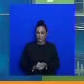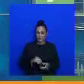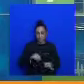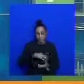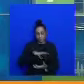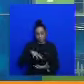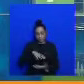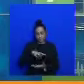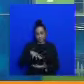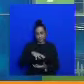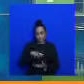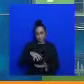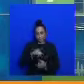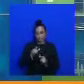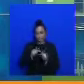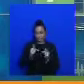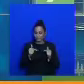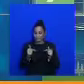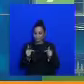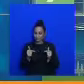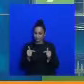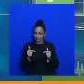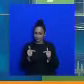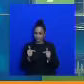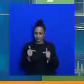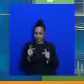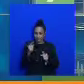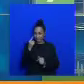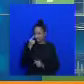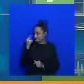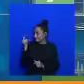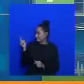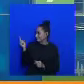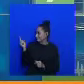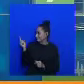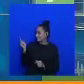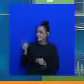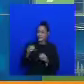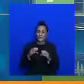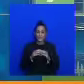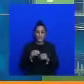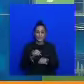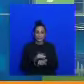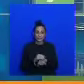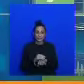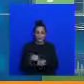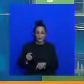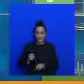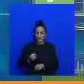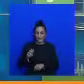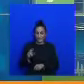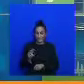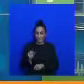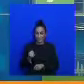O globo girando, você chamando, a sorte chegando. Bola cinza, número 58.